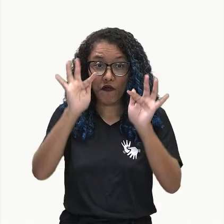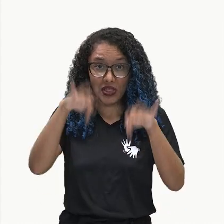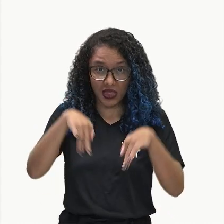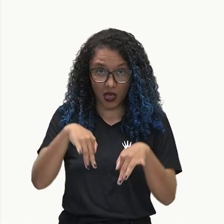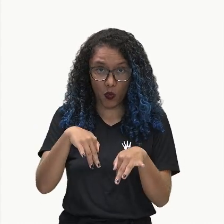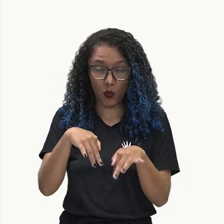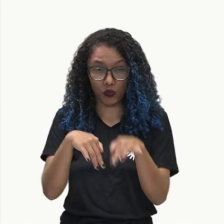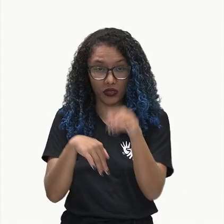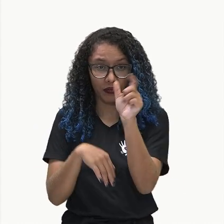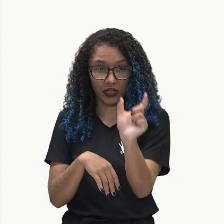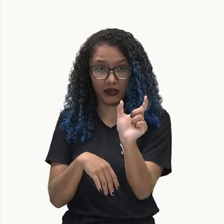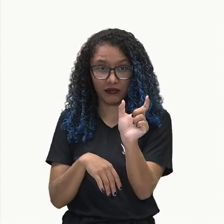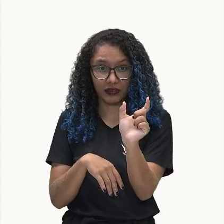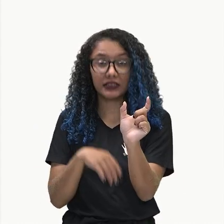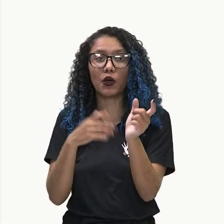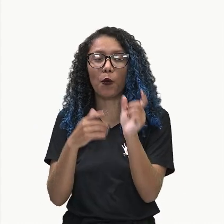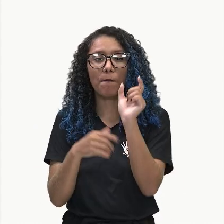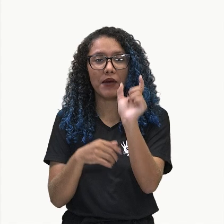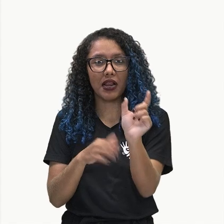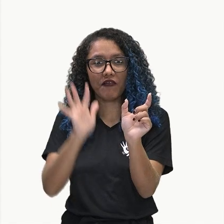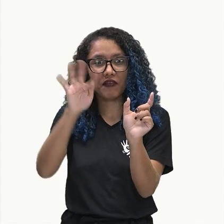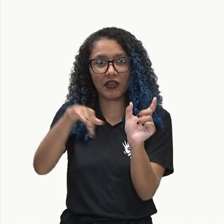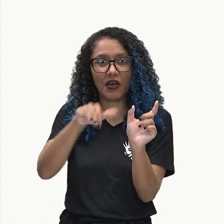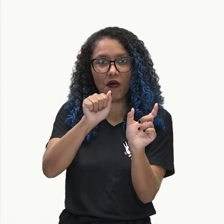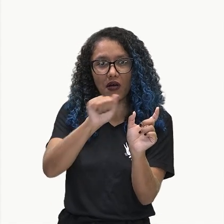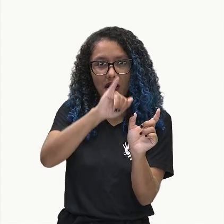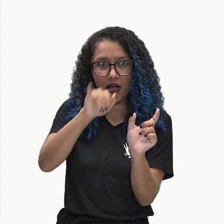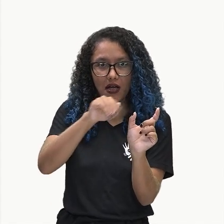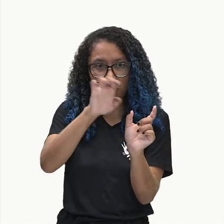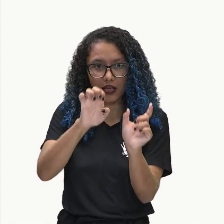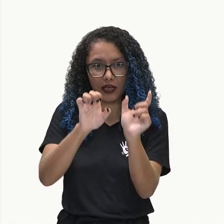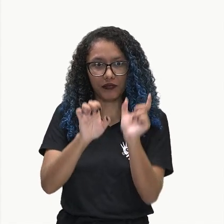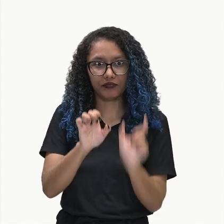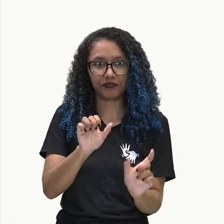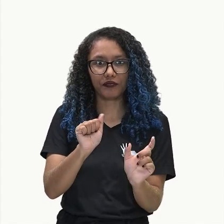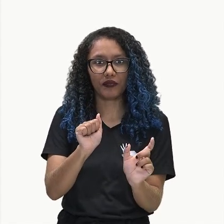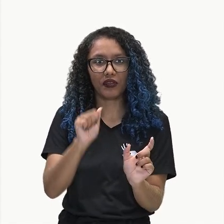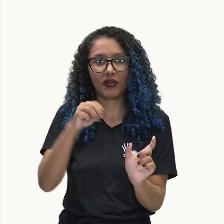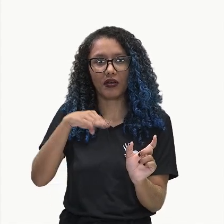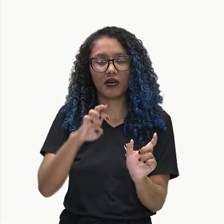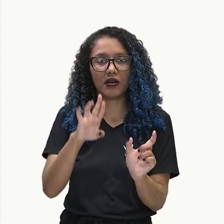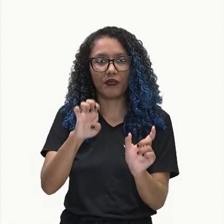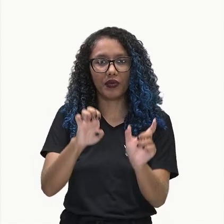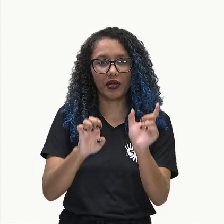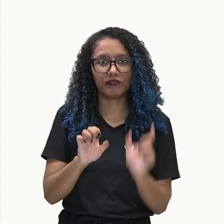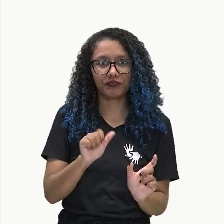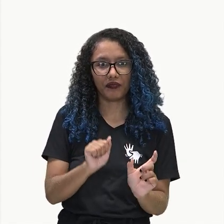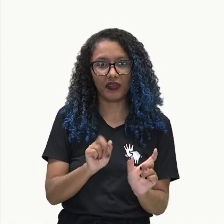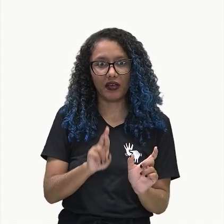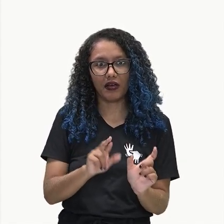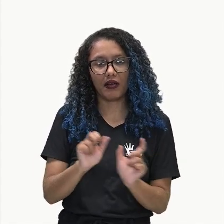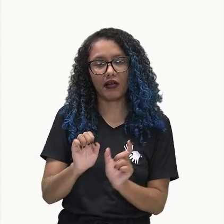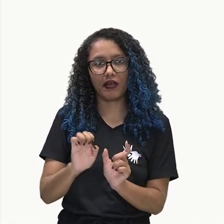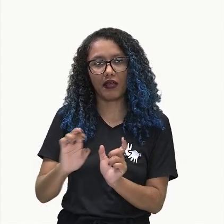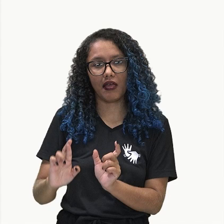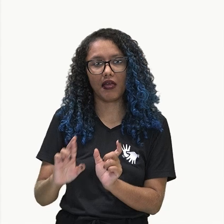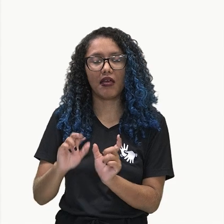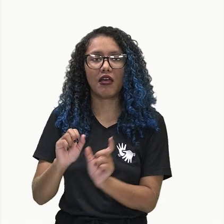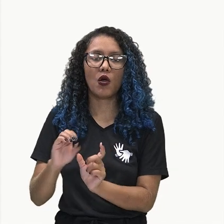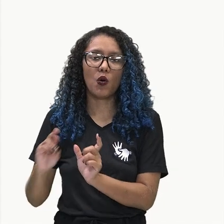palavras terminadas em arre, hambre, ar, e or